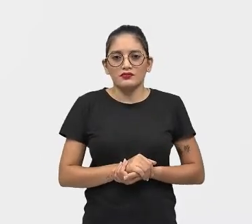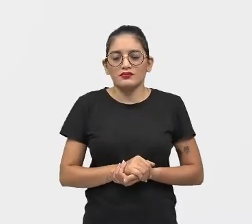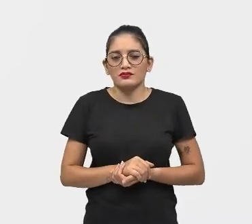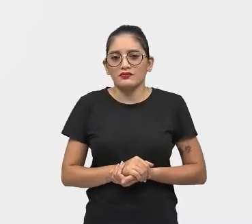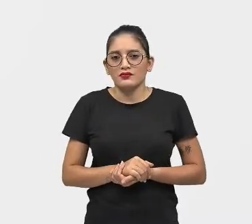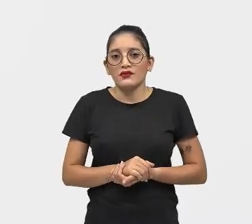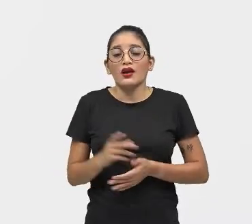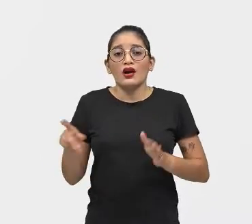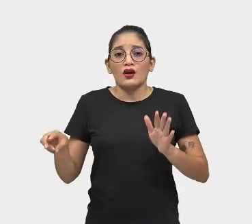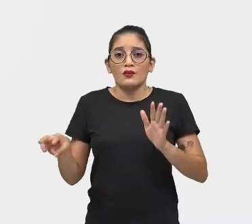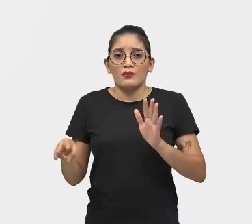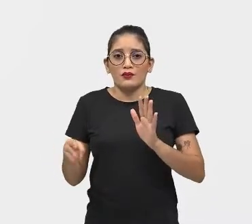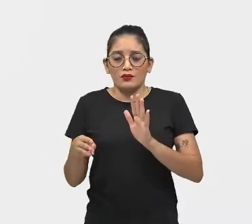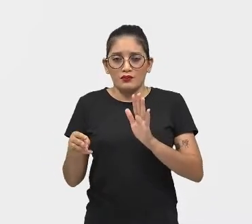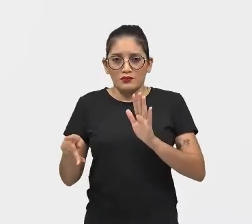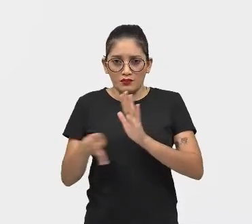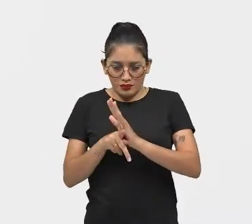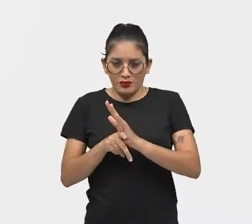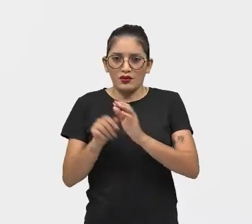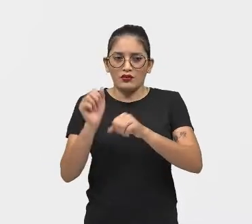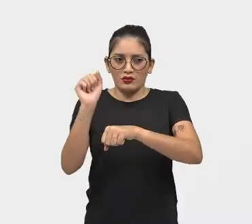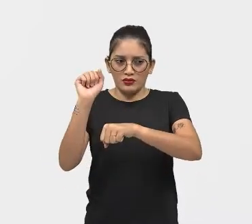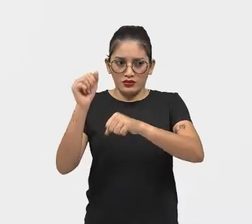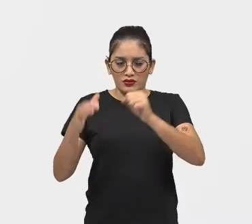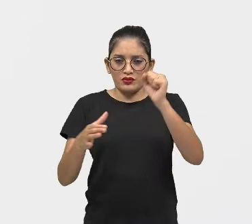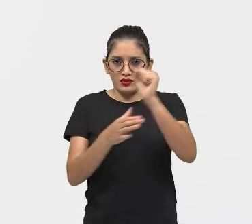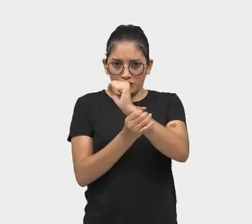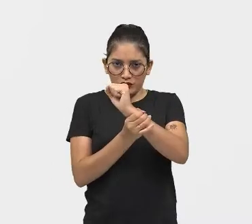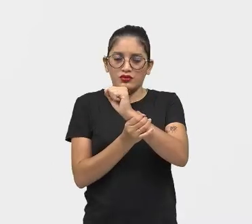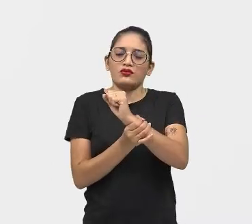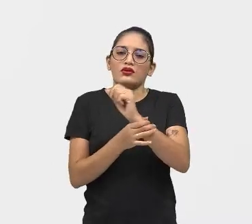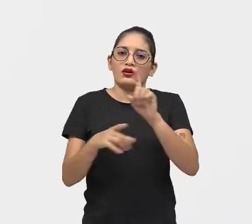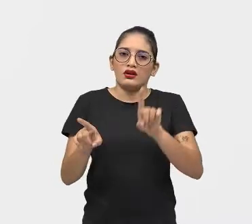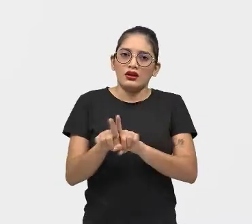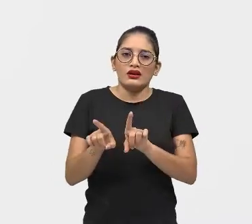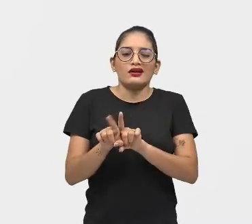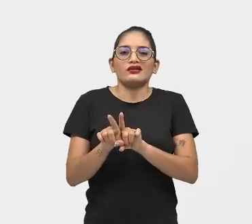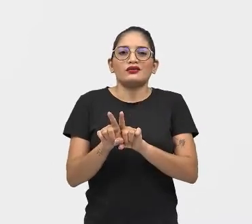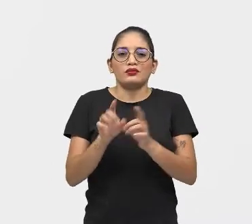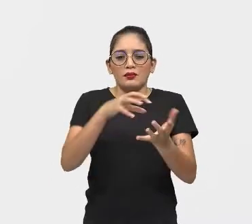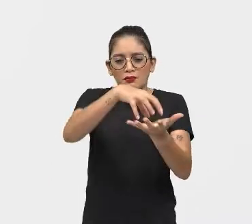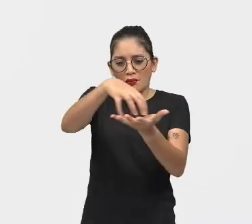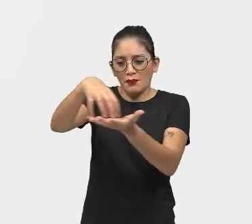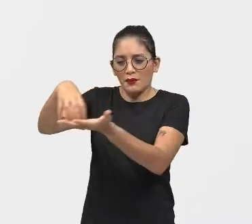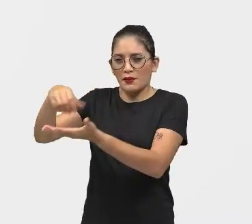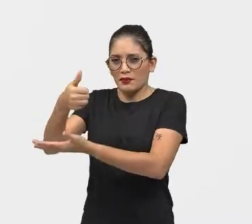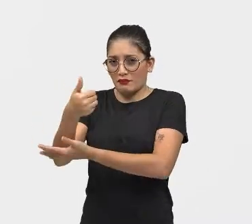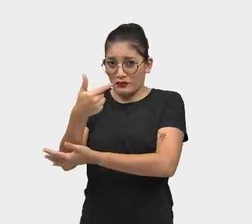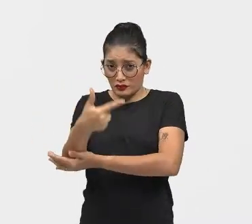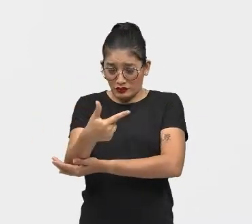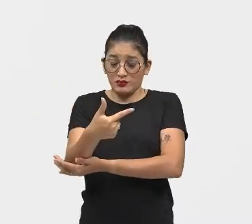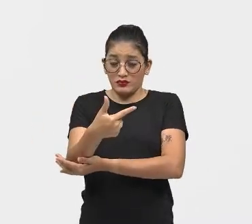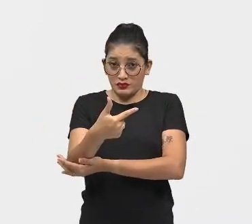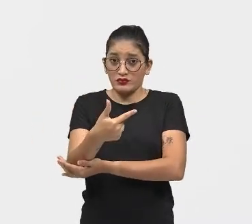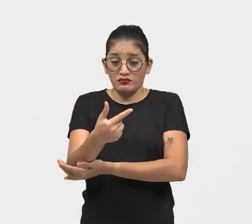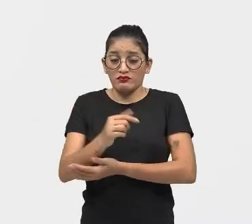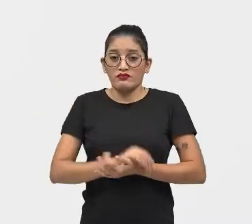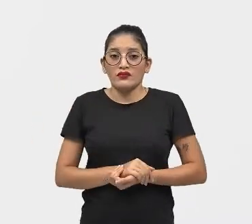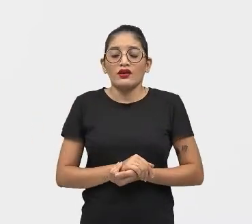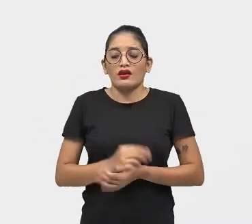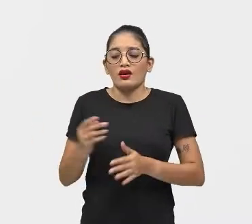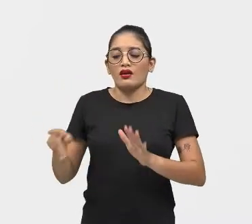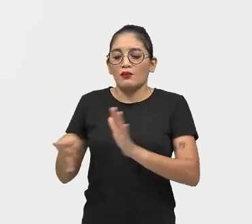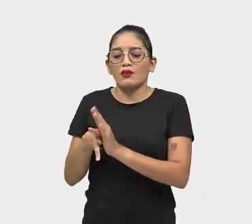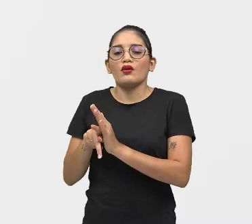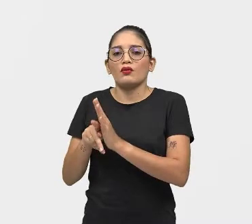veio de Abraão, se originou de Abraão, Isaac, Jacó, as 12 tribos, certo? É do povo